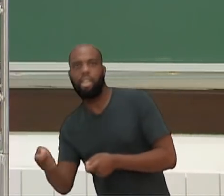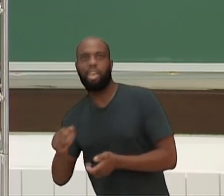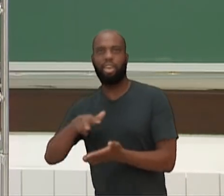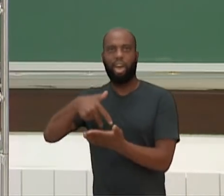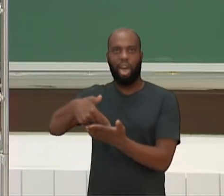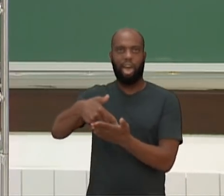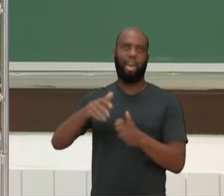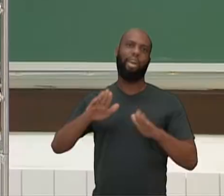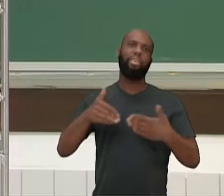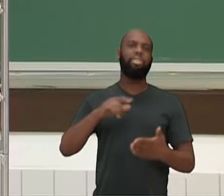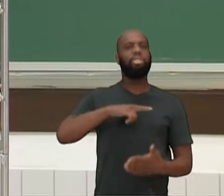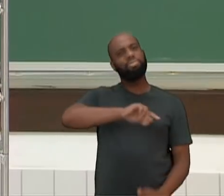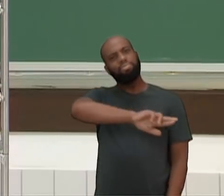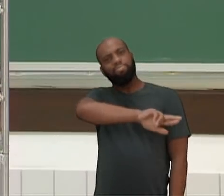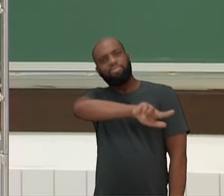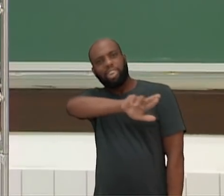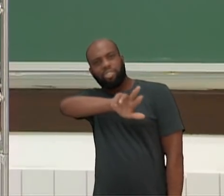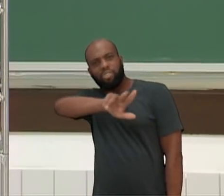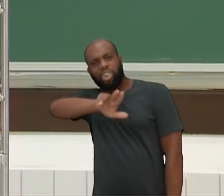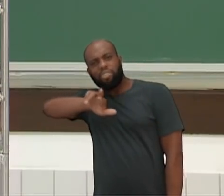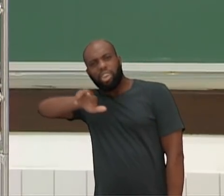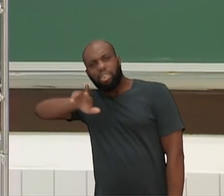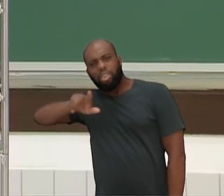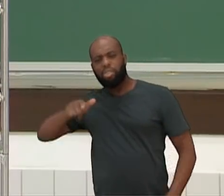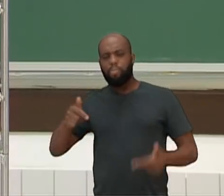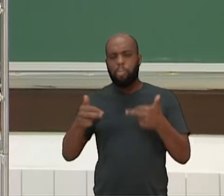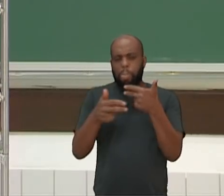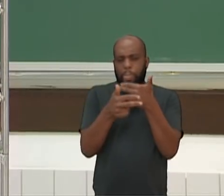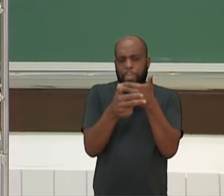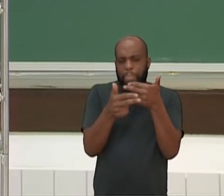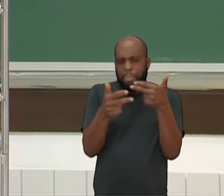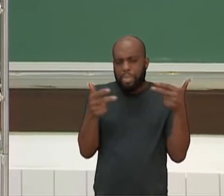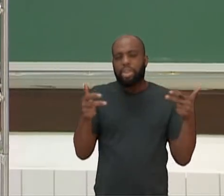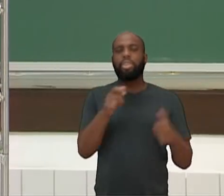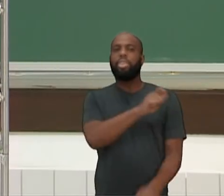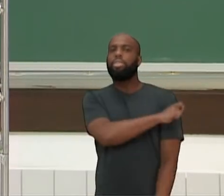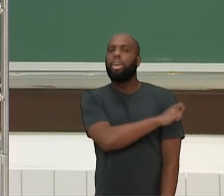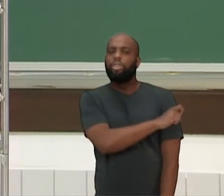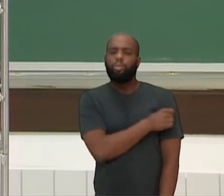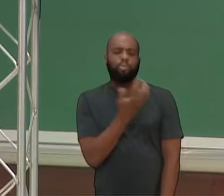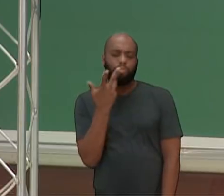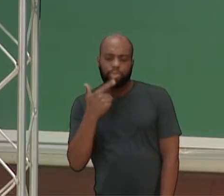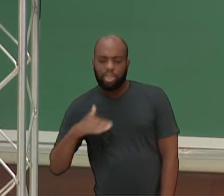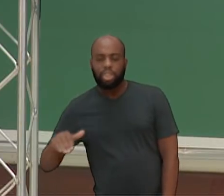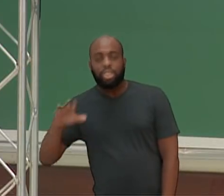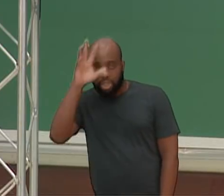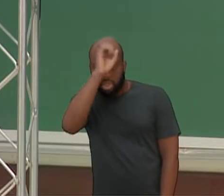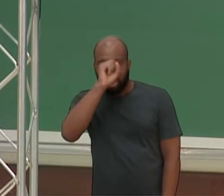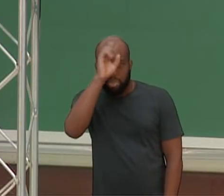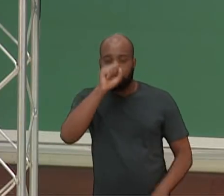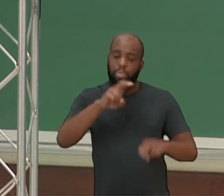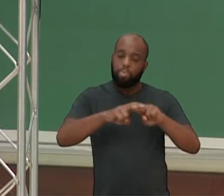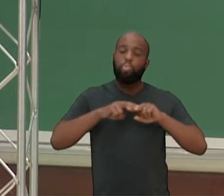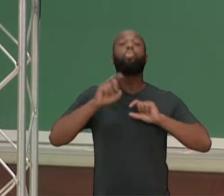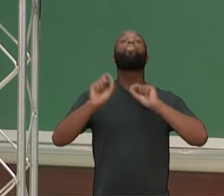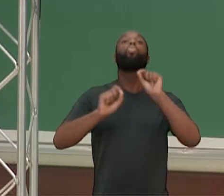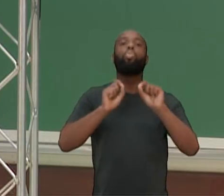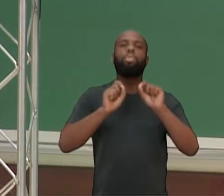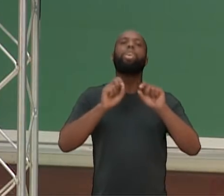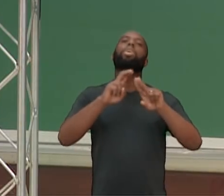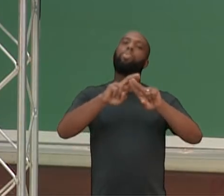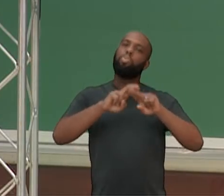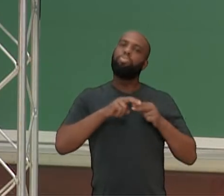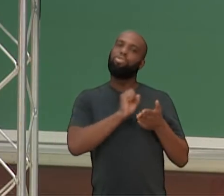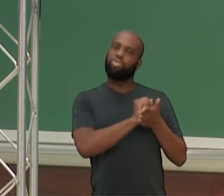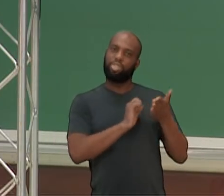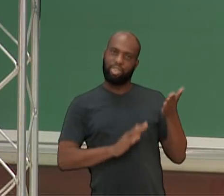são vários elementos que o aluno ou a criança aprende através de uma atividade. Então,